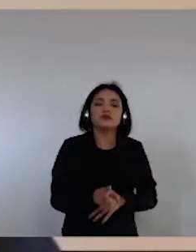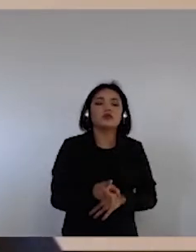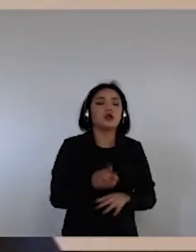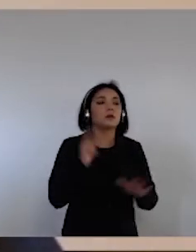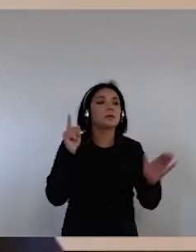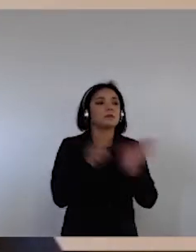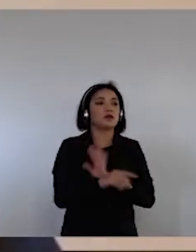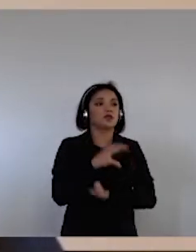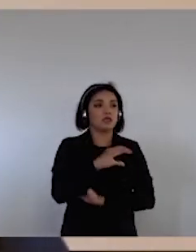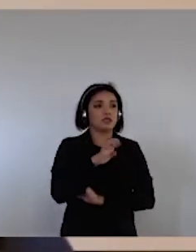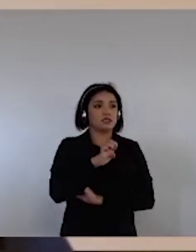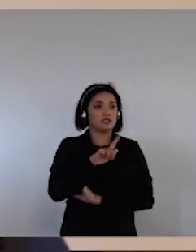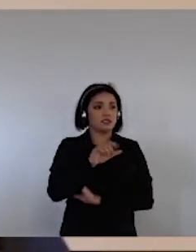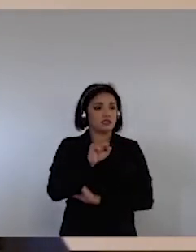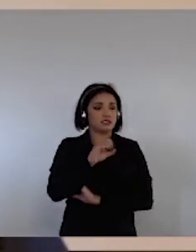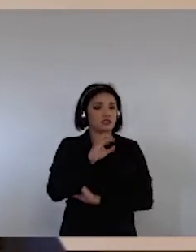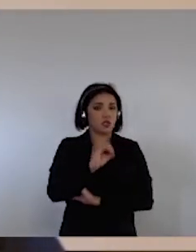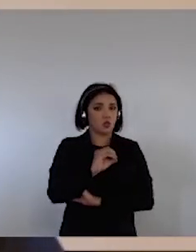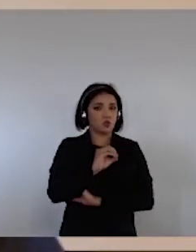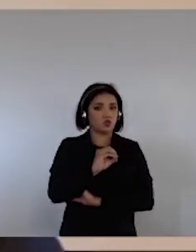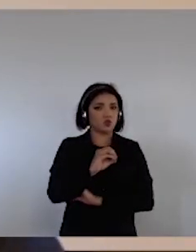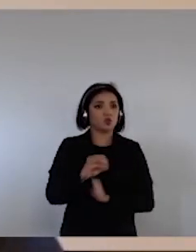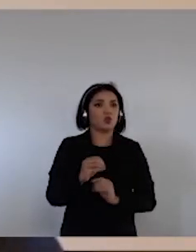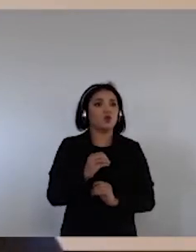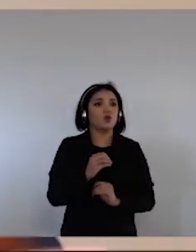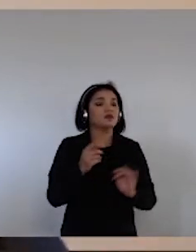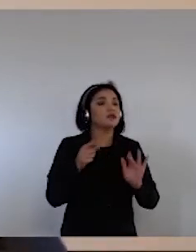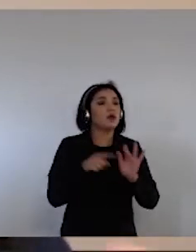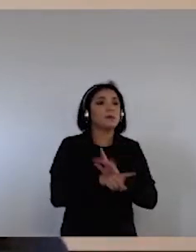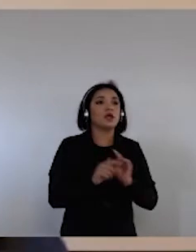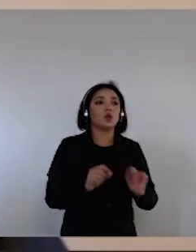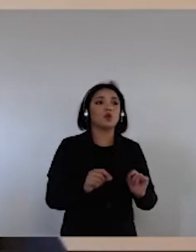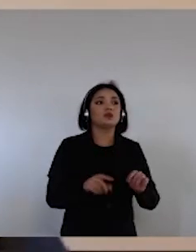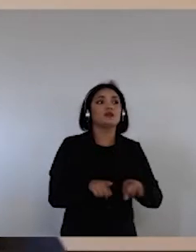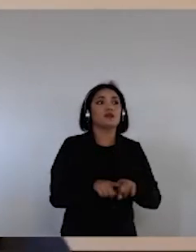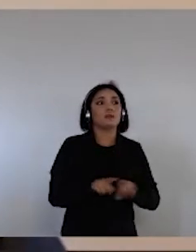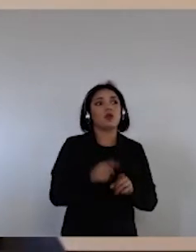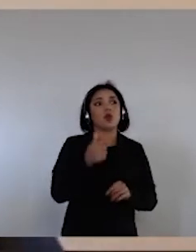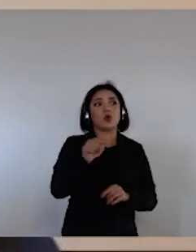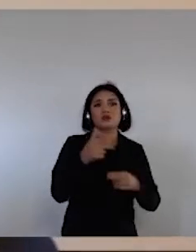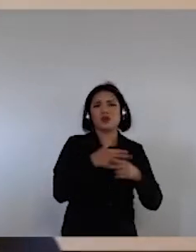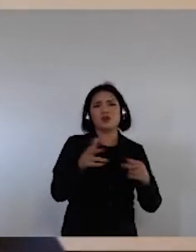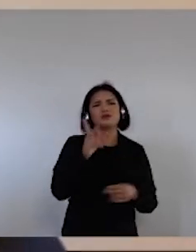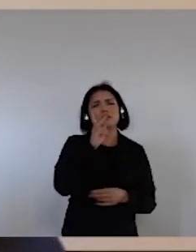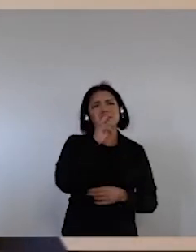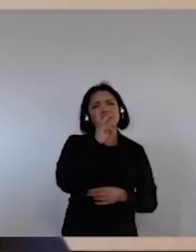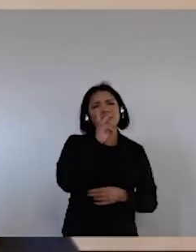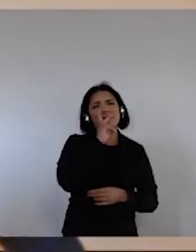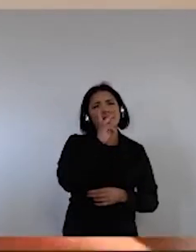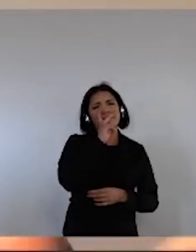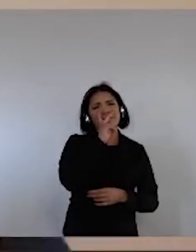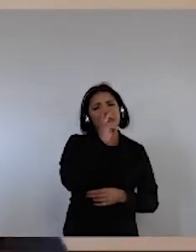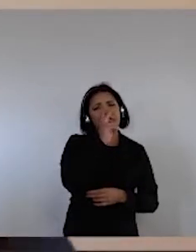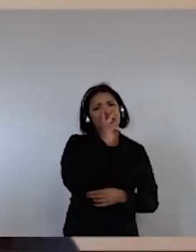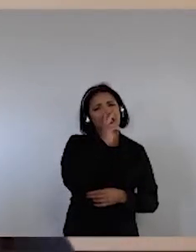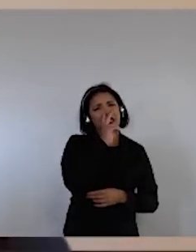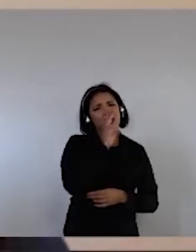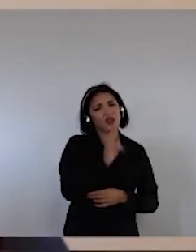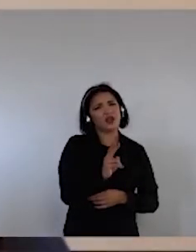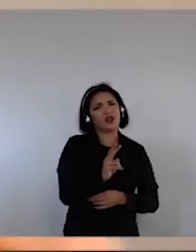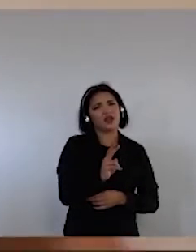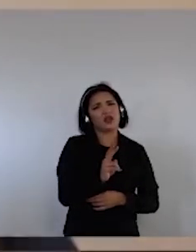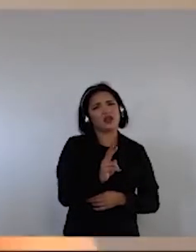quer dizer, o advogado já não teve oportunidade de falar com ele. No agravo interno, que é a única saída que o advogado vai ter,